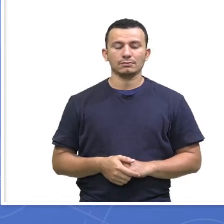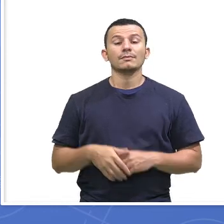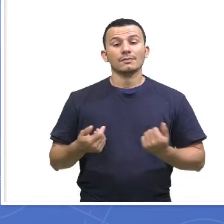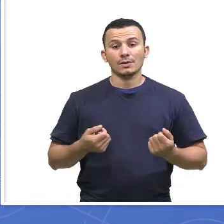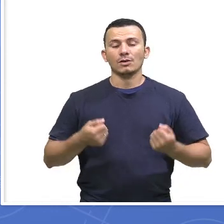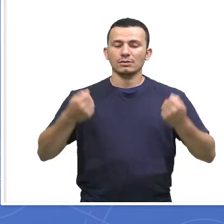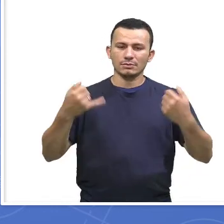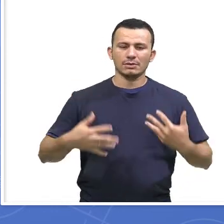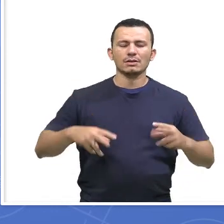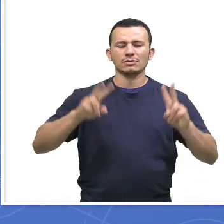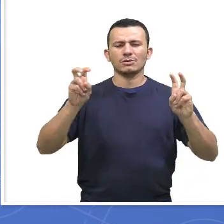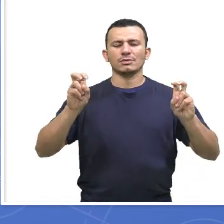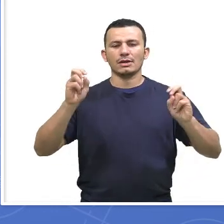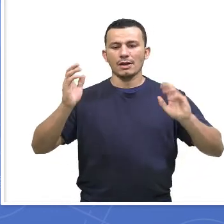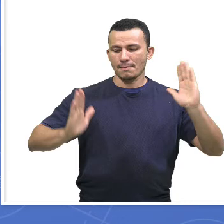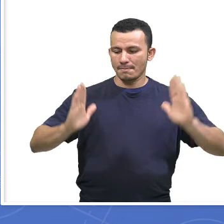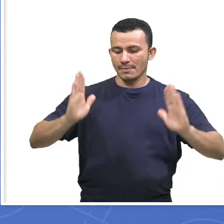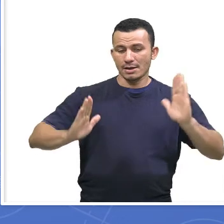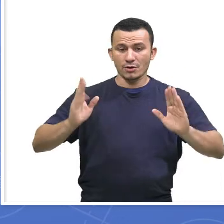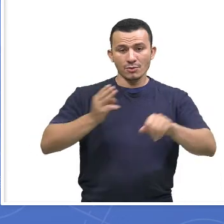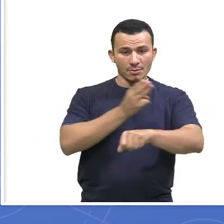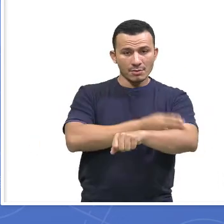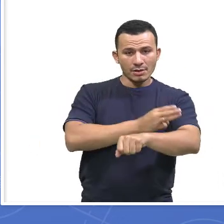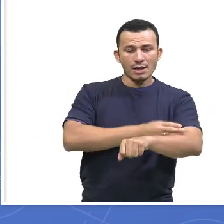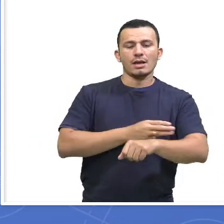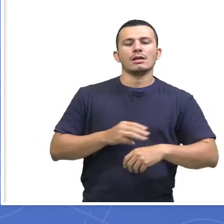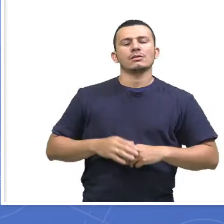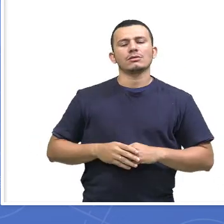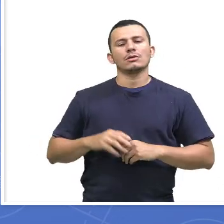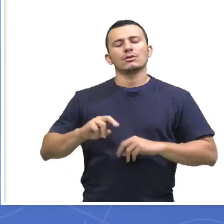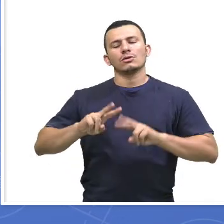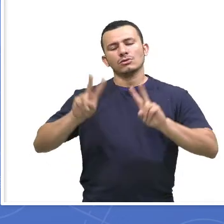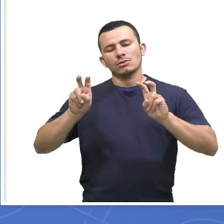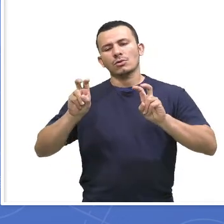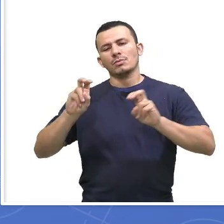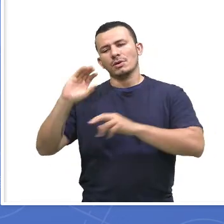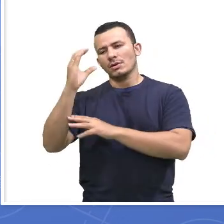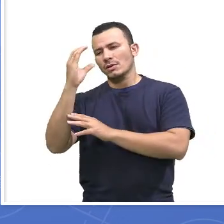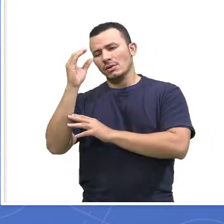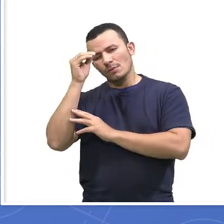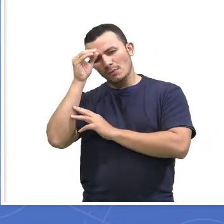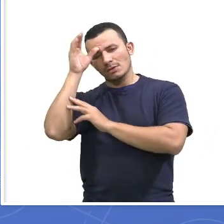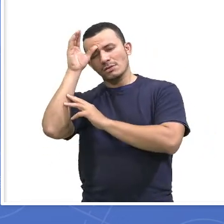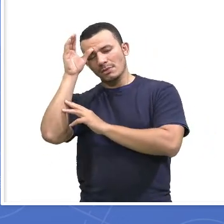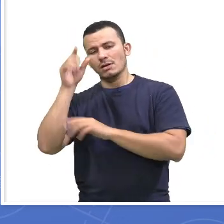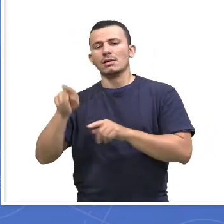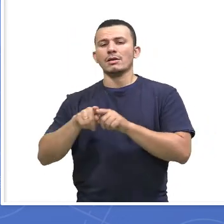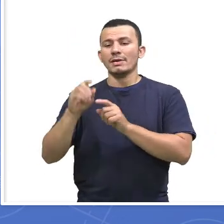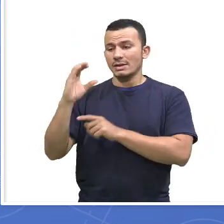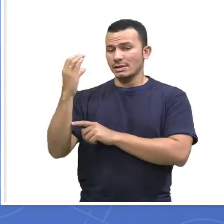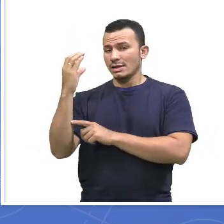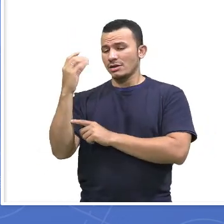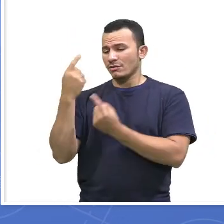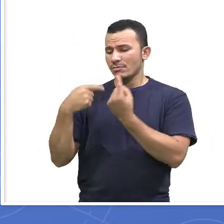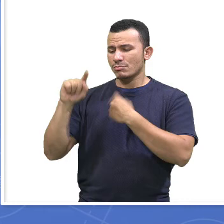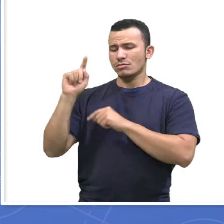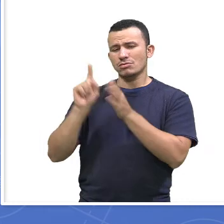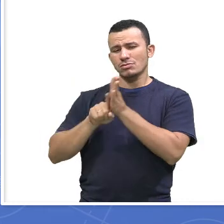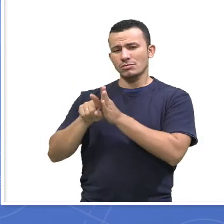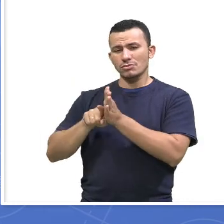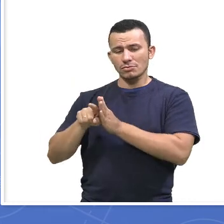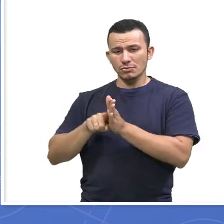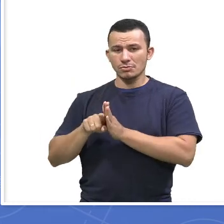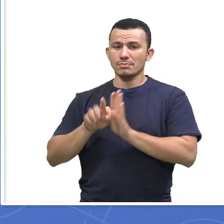período moderno, conhecimento científico, é isso? Revolução científica. Nós não